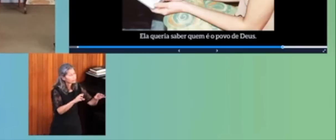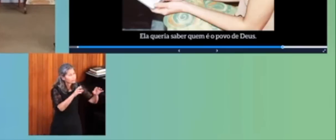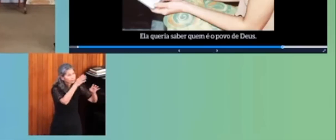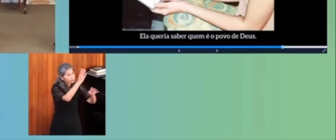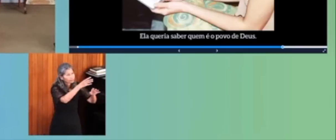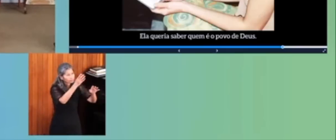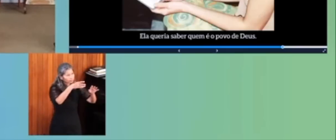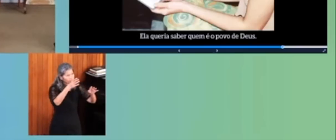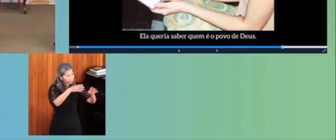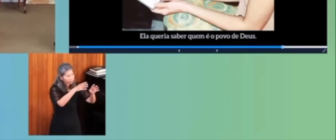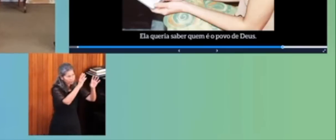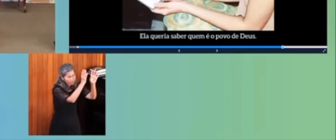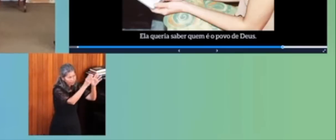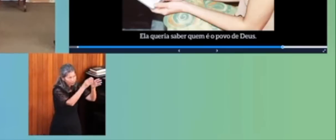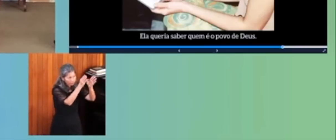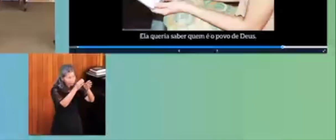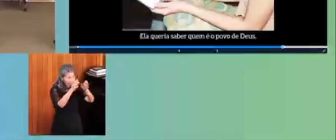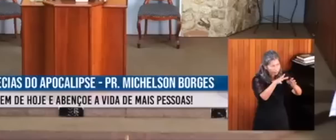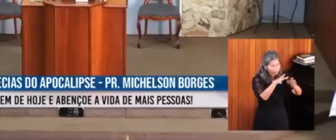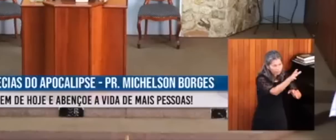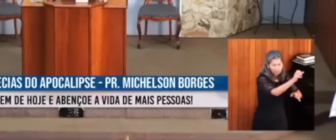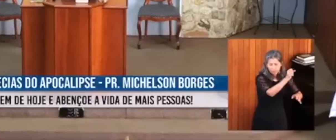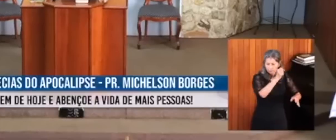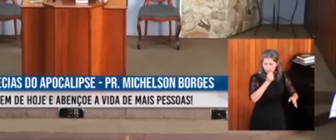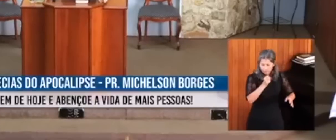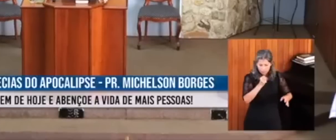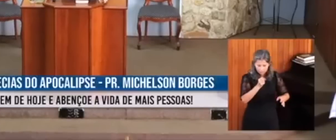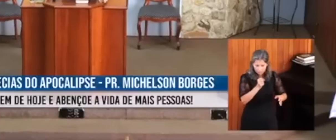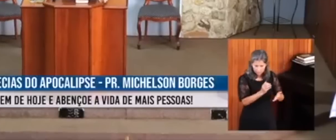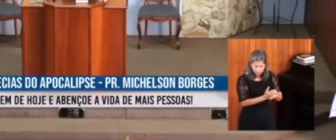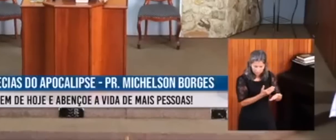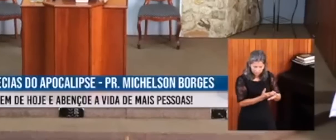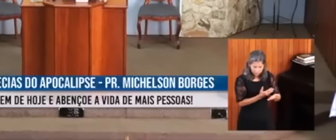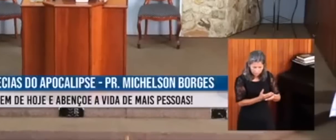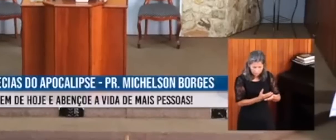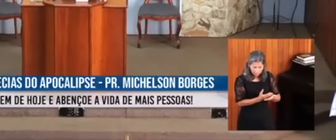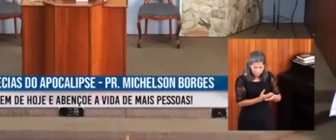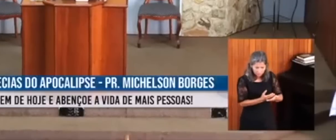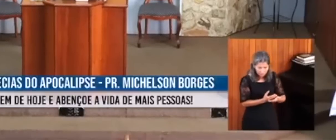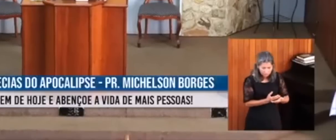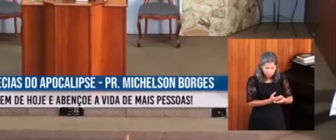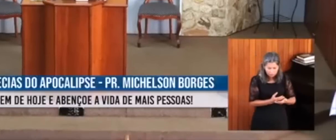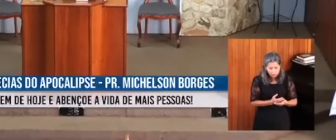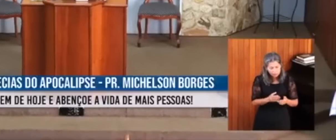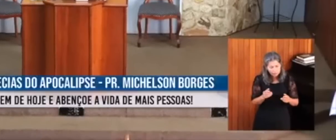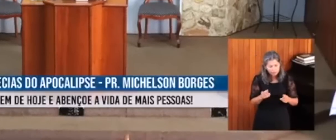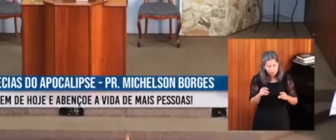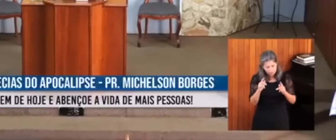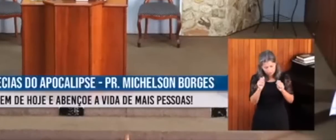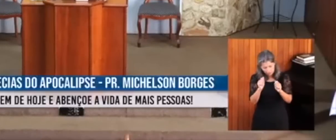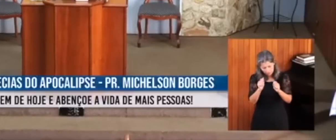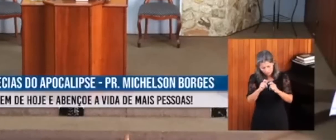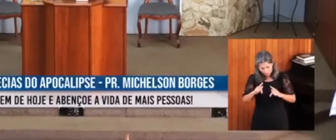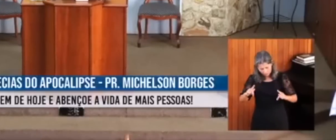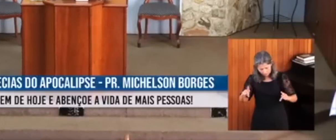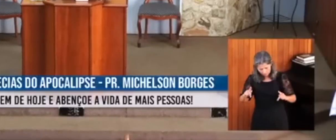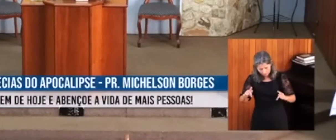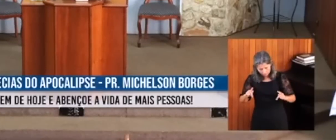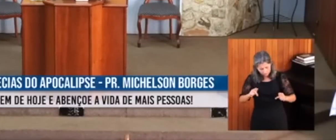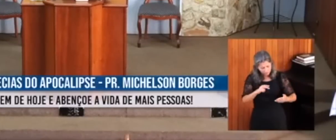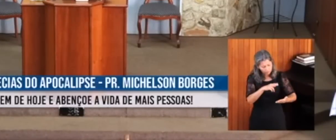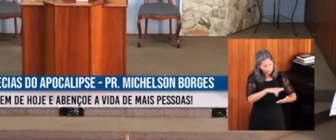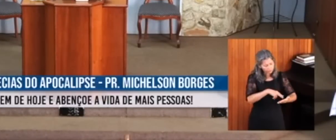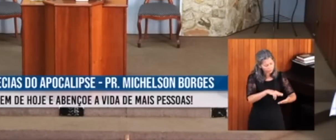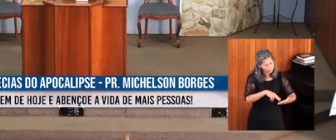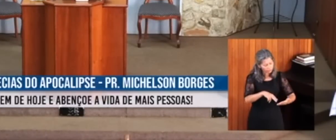abriu justamente no Apocalipse e passou quase a noite toda lendo o livro do Apocalipse. Ela teve um sentimento duplo.